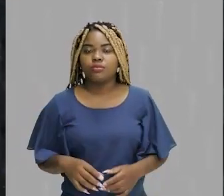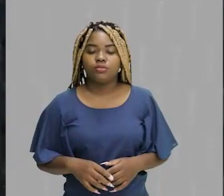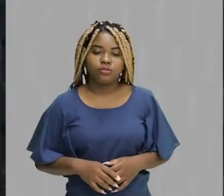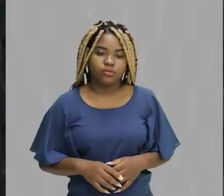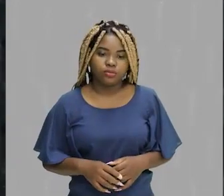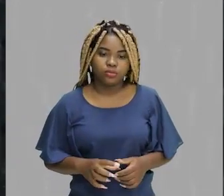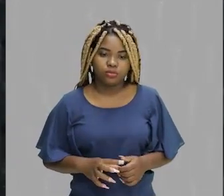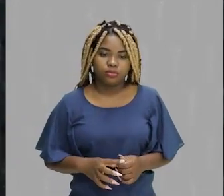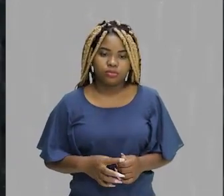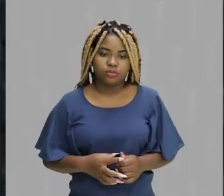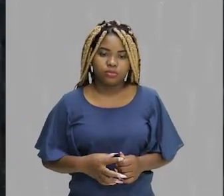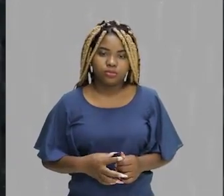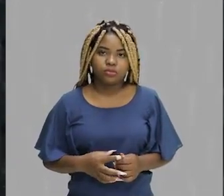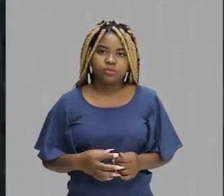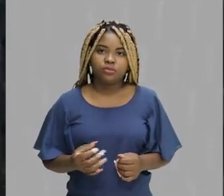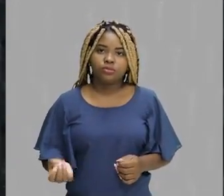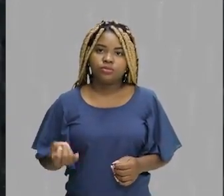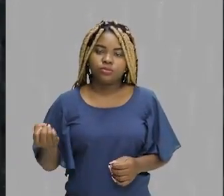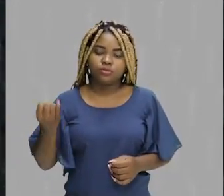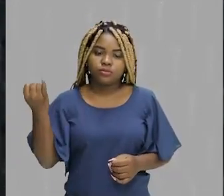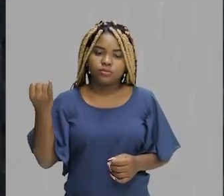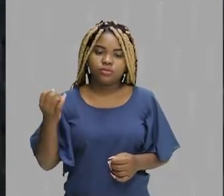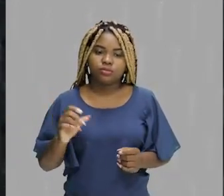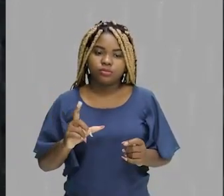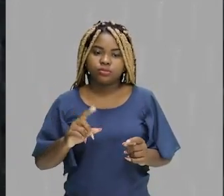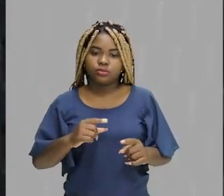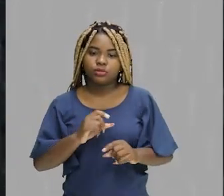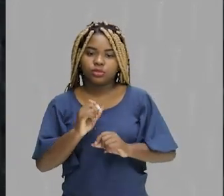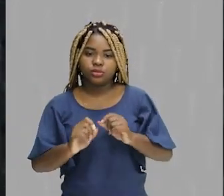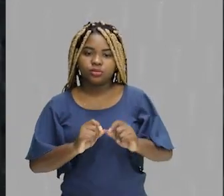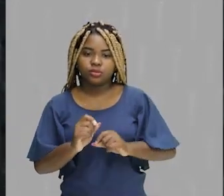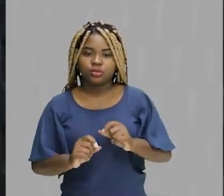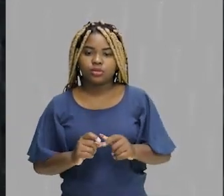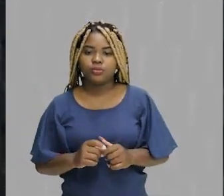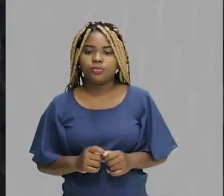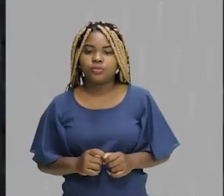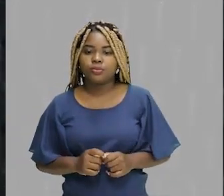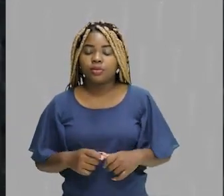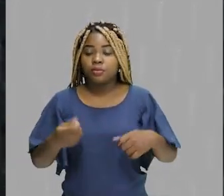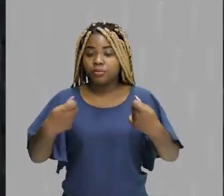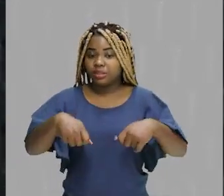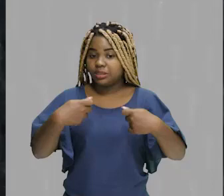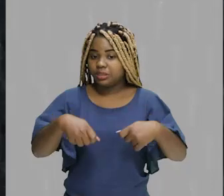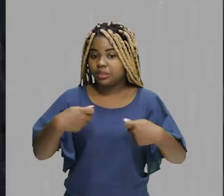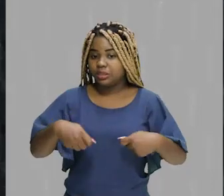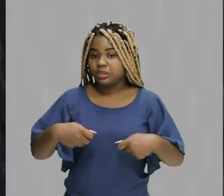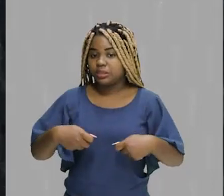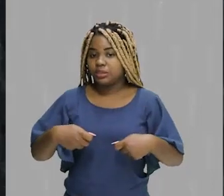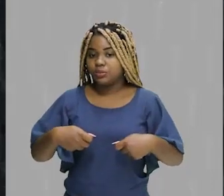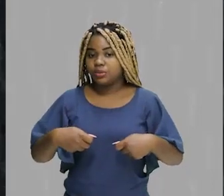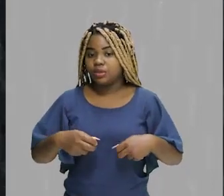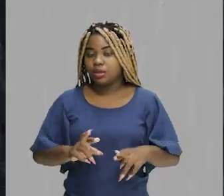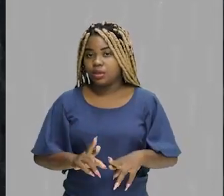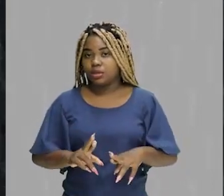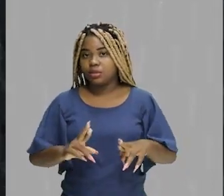de assimetria molecular. Então, a molécula para ter isomeria óptica ela tem que ser assimétrica. Aí, o caso mais importante